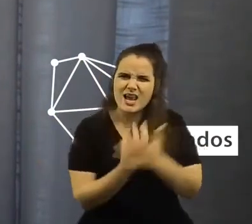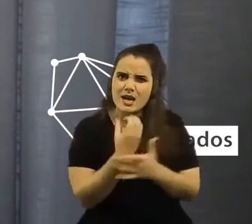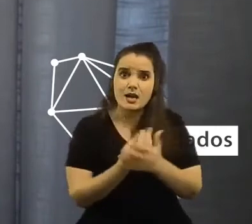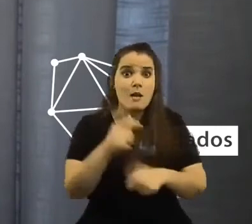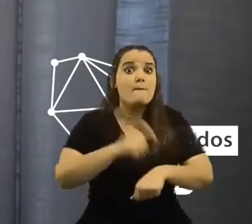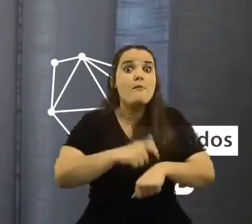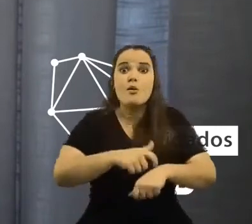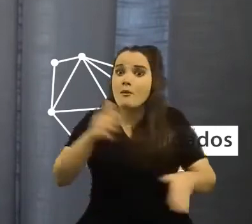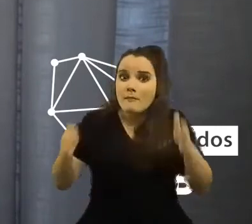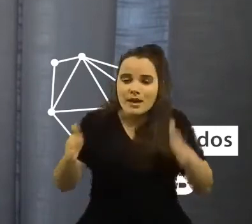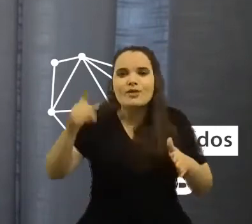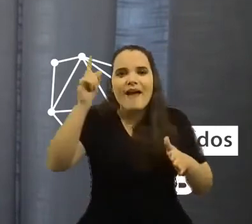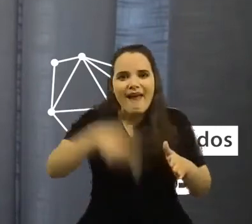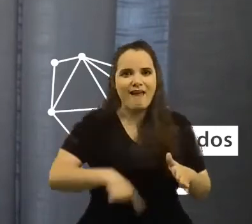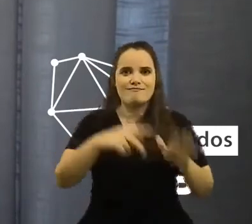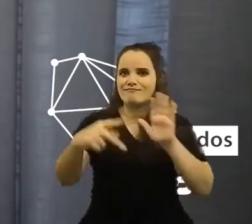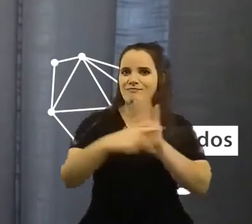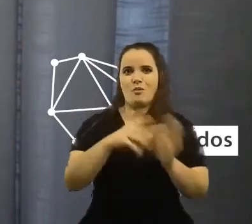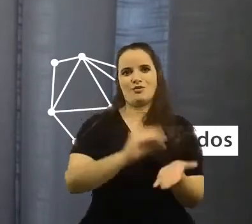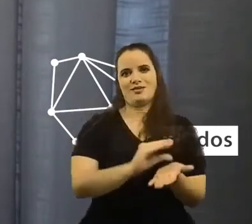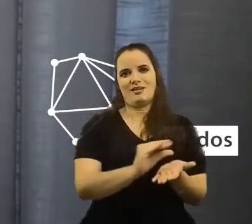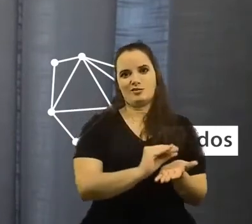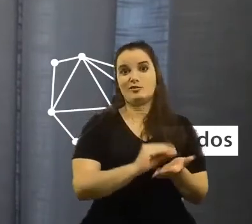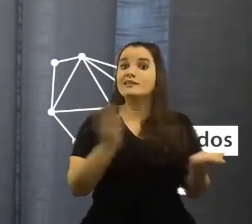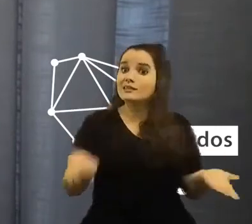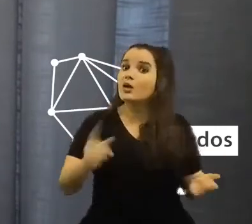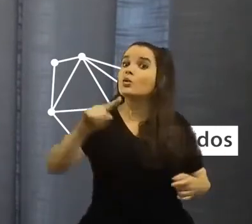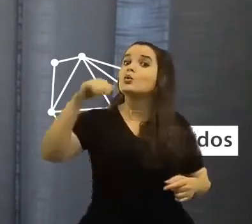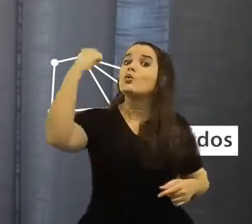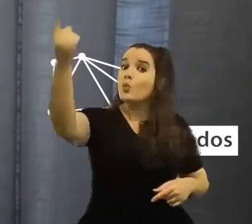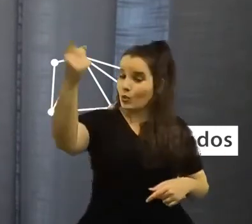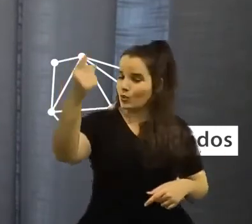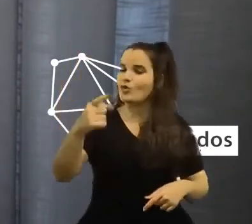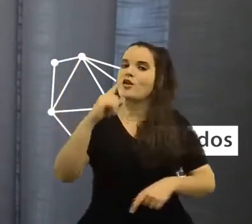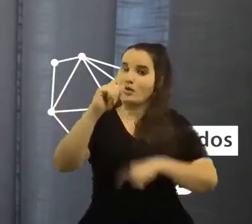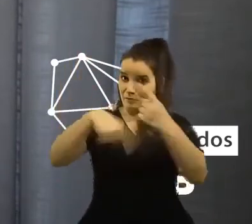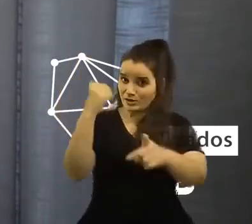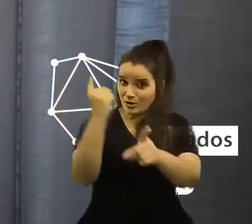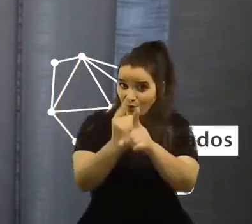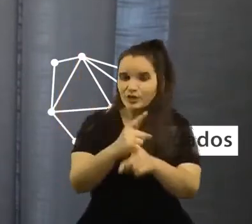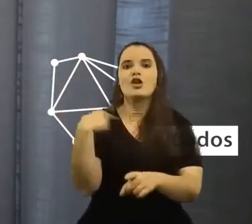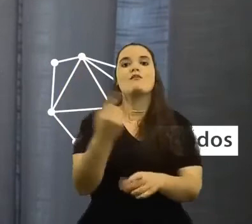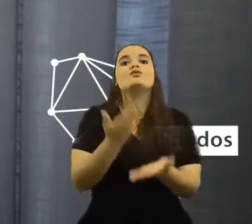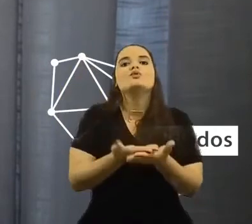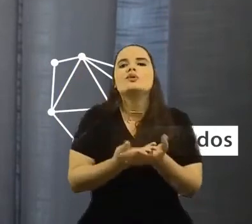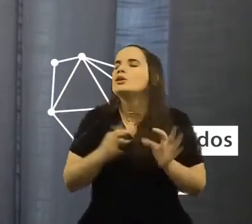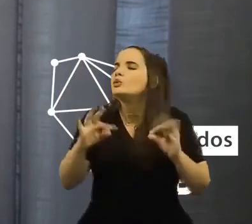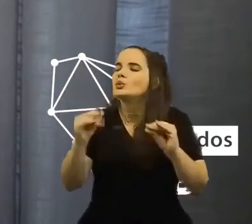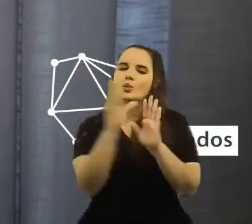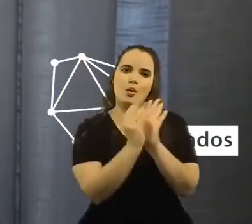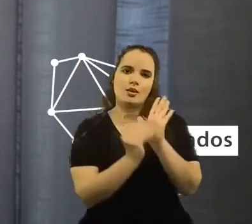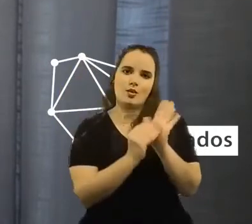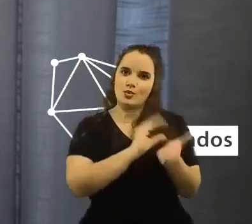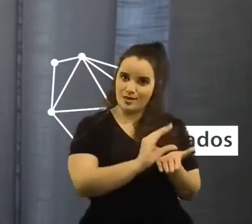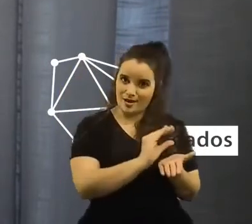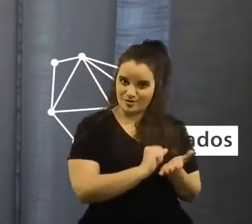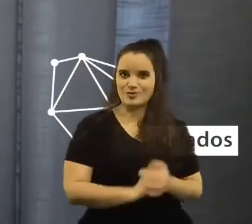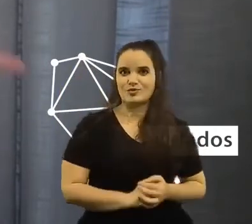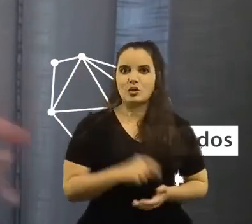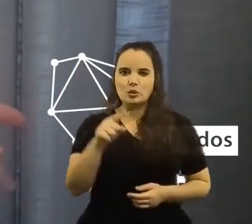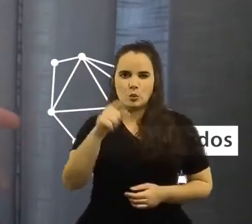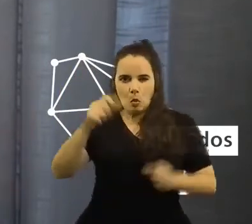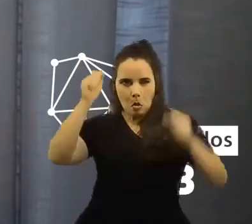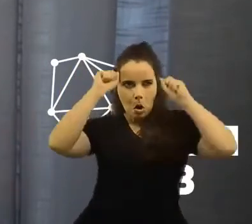episódios, nós vamos estudar juntos, do zero, todo o conteúdo que envolve o mundo dos dados. Você não precisa ser nenhum expert em